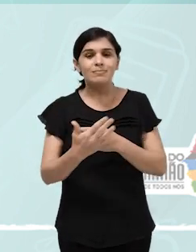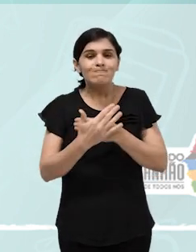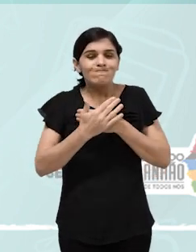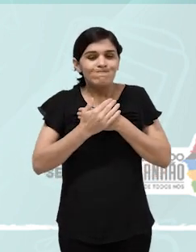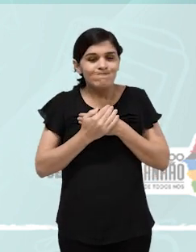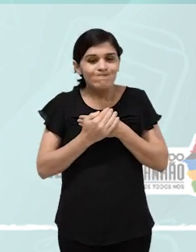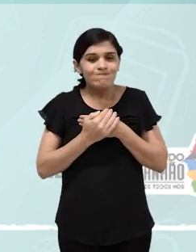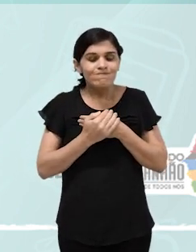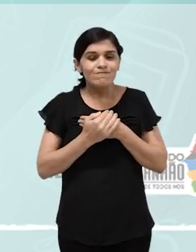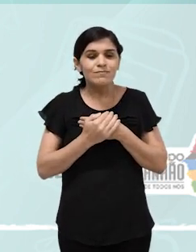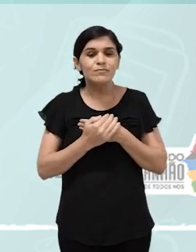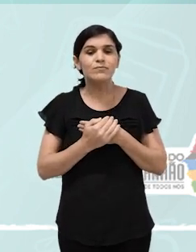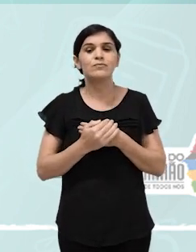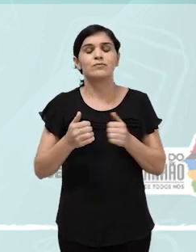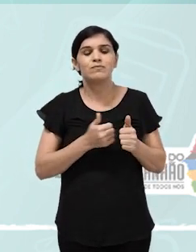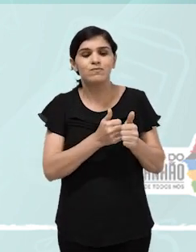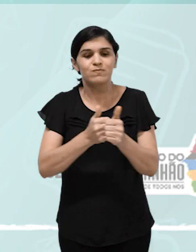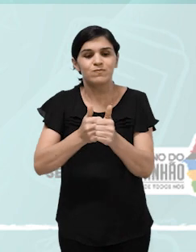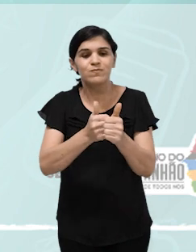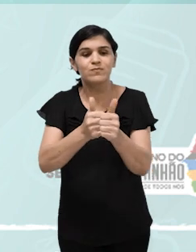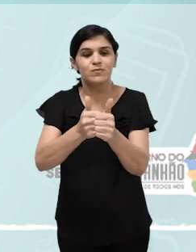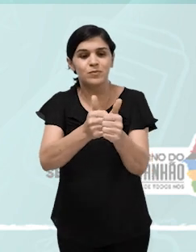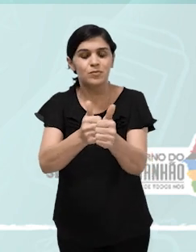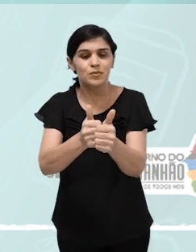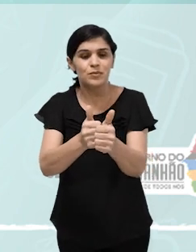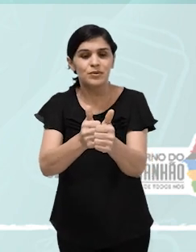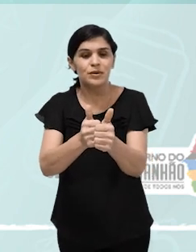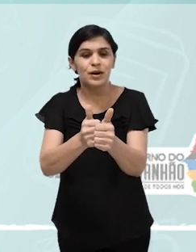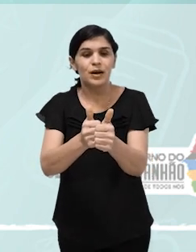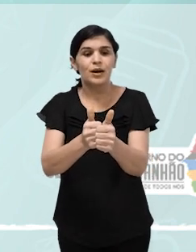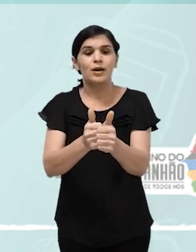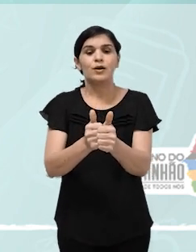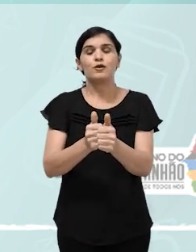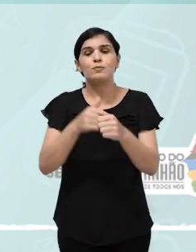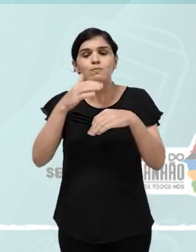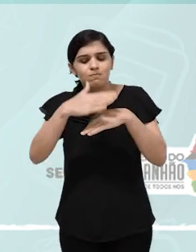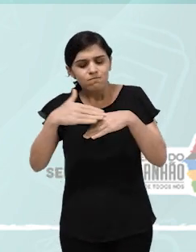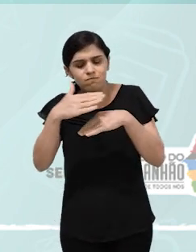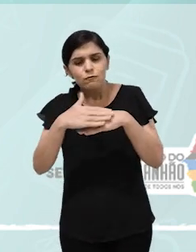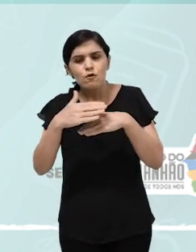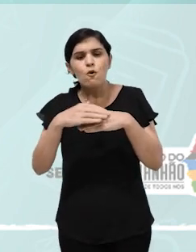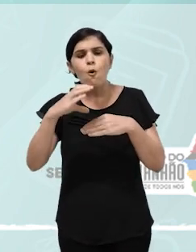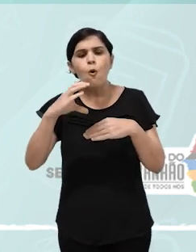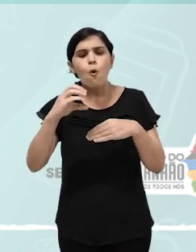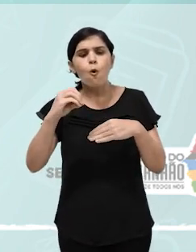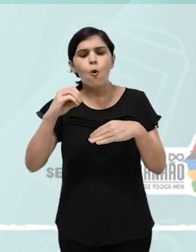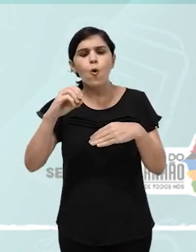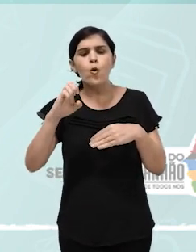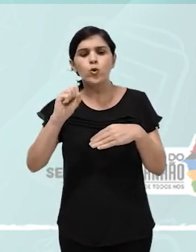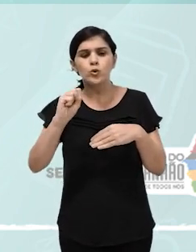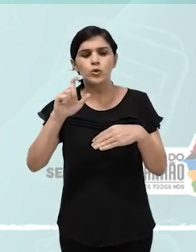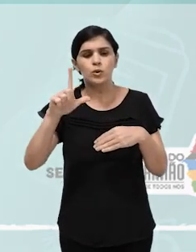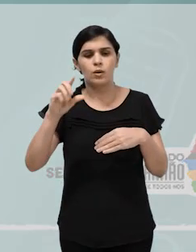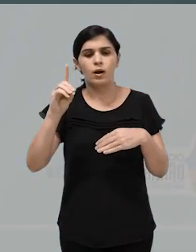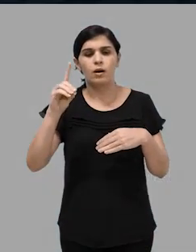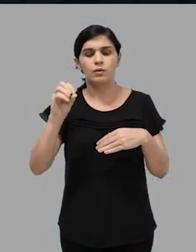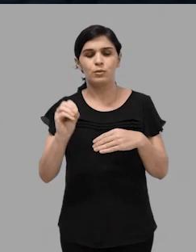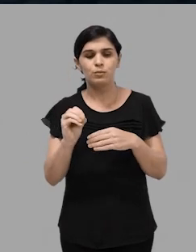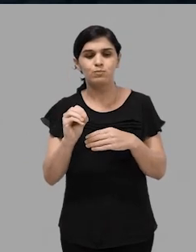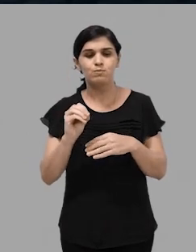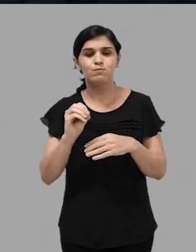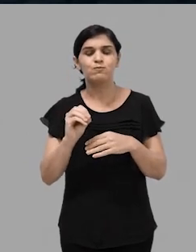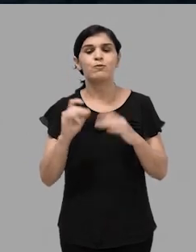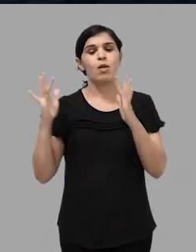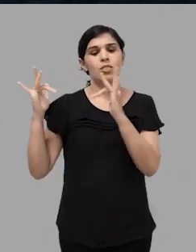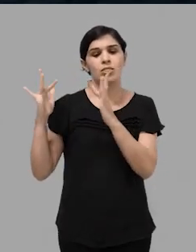consolador, namorado ou senhor. Bom, cantiga de amigo e cantiga de